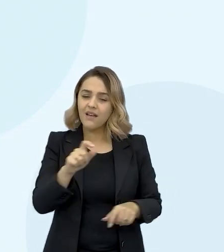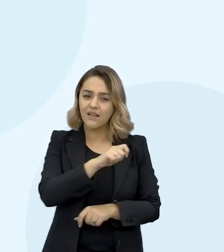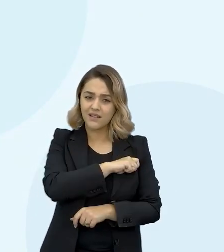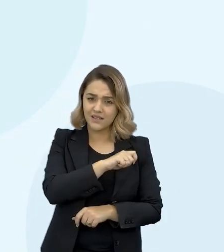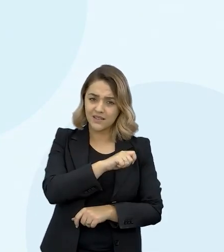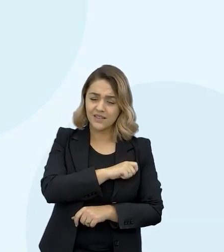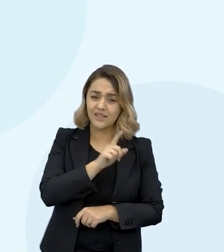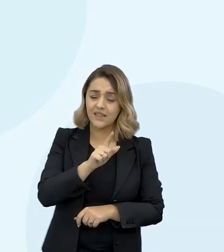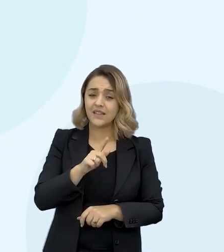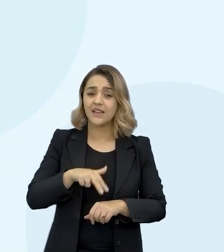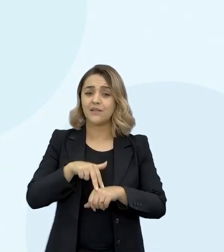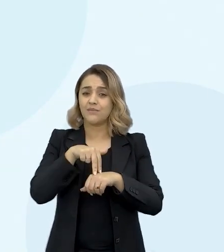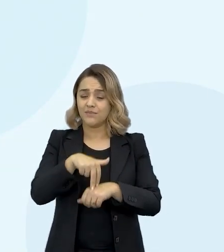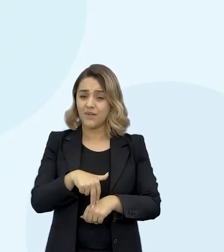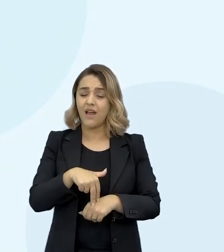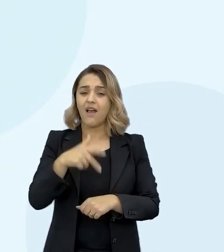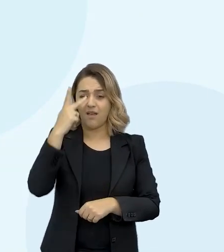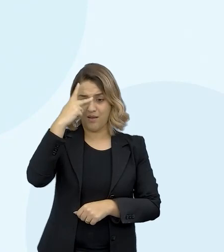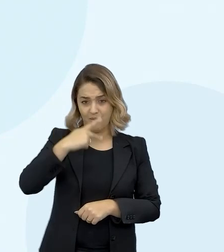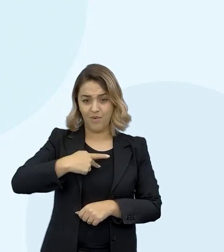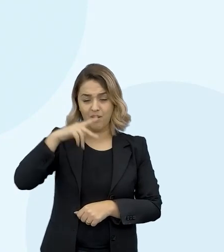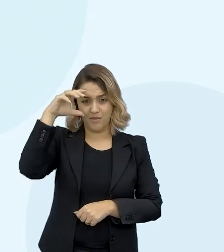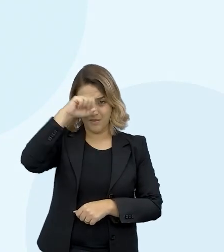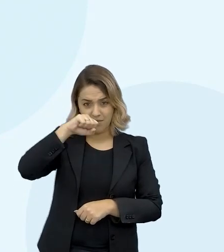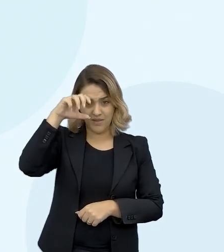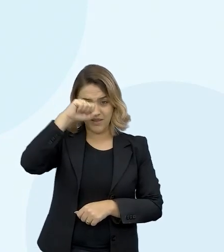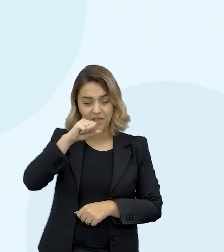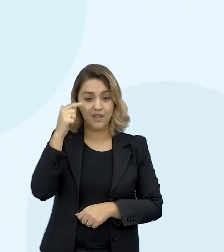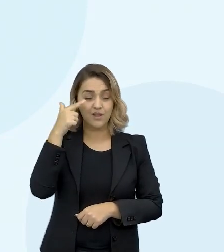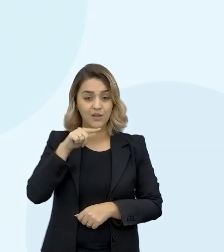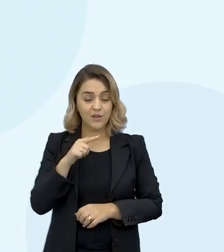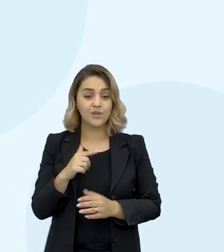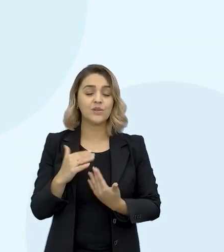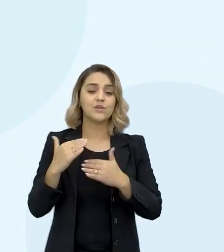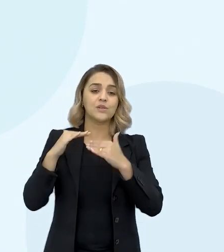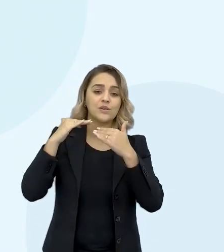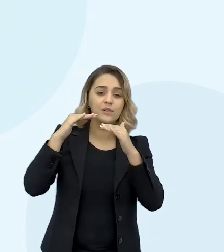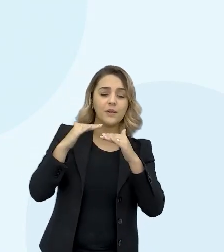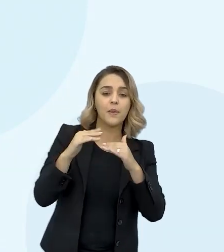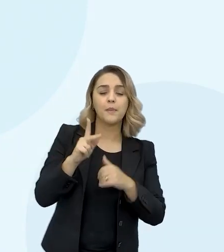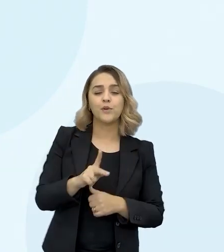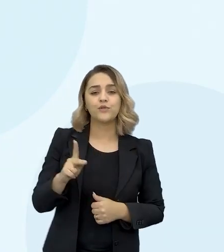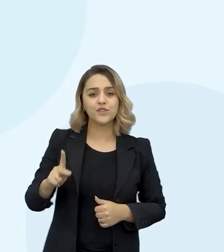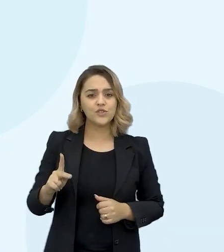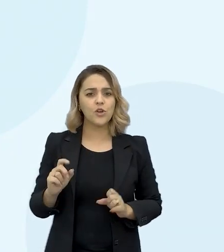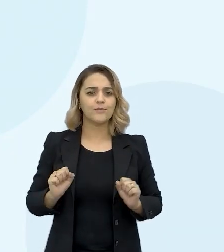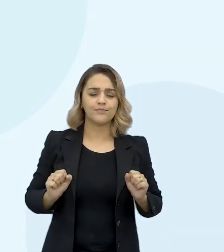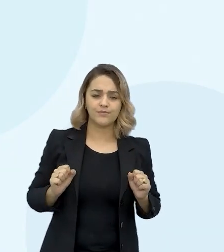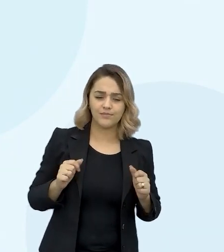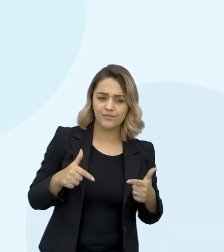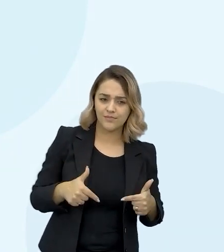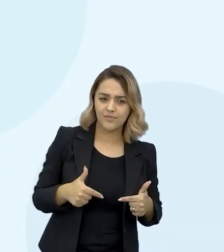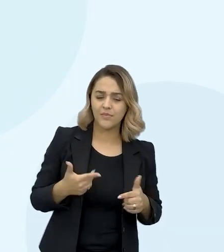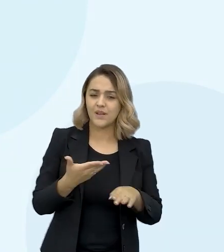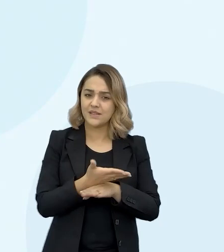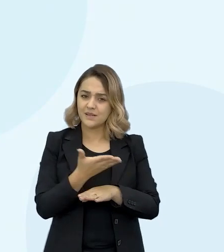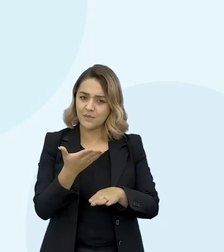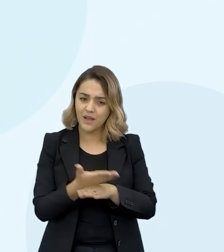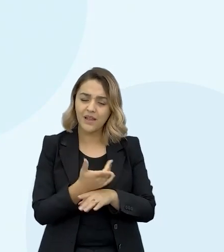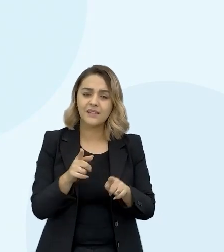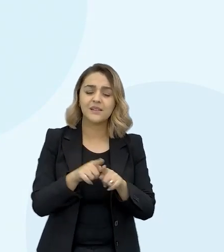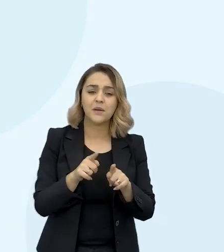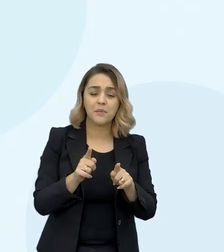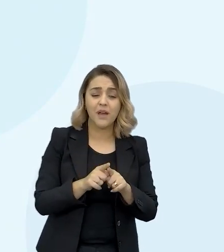do próprio aprendizado. Ele desenvolve discentes engajados, potencializa habilidades e